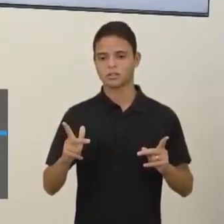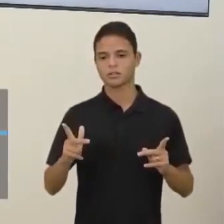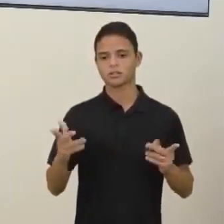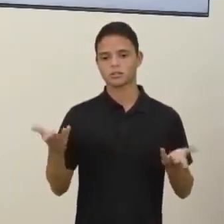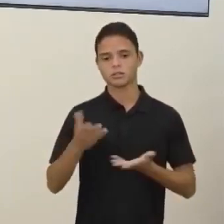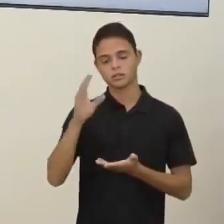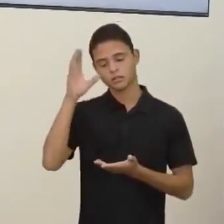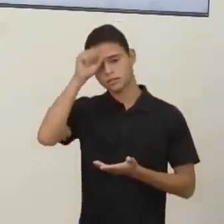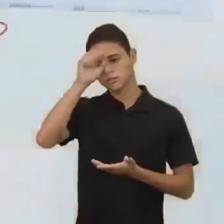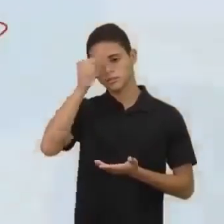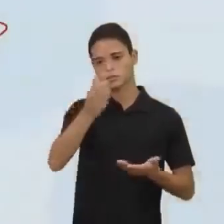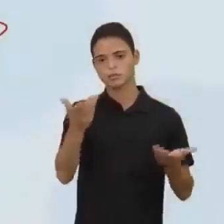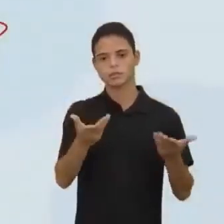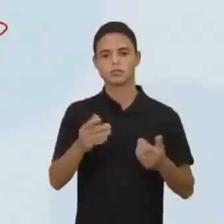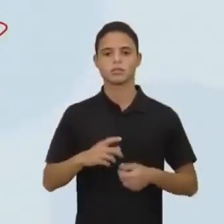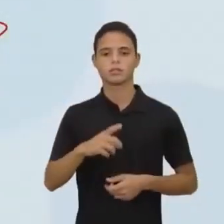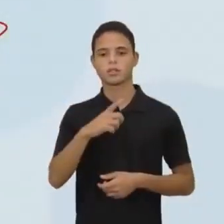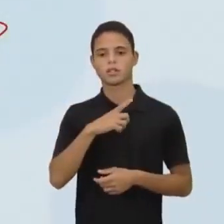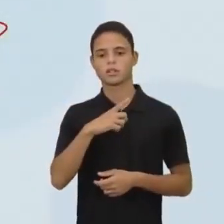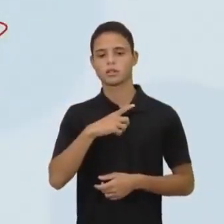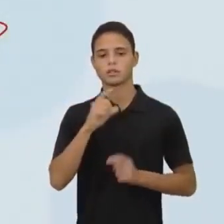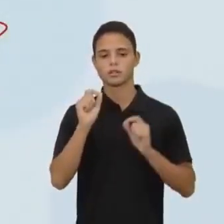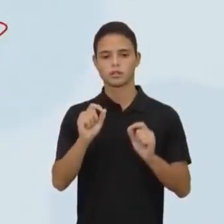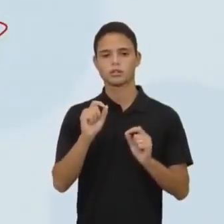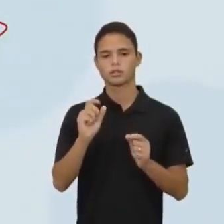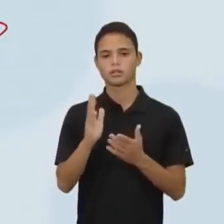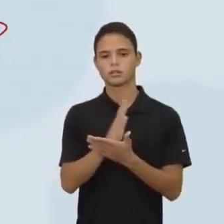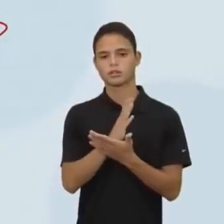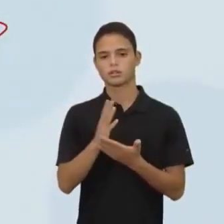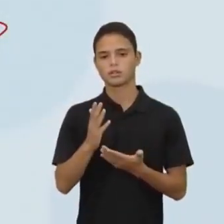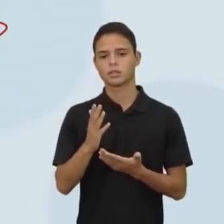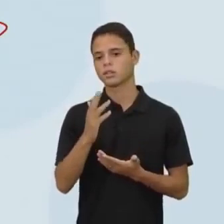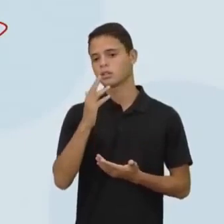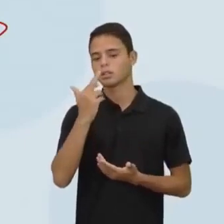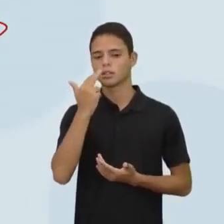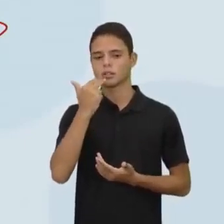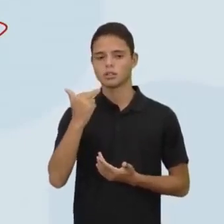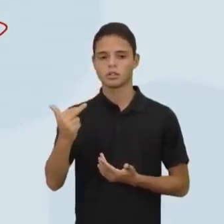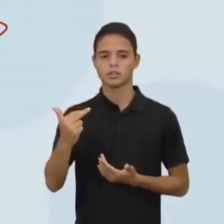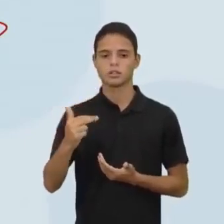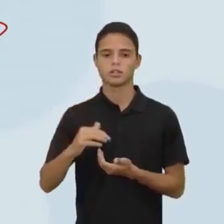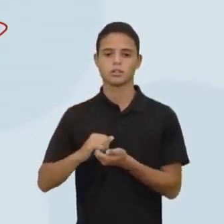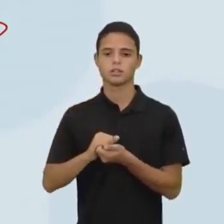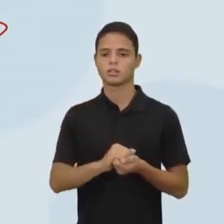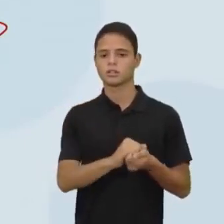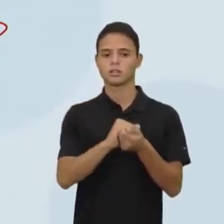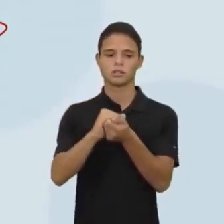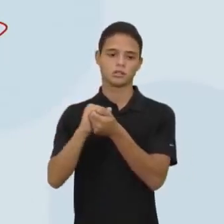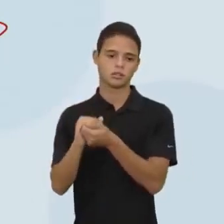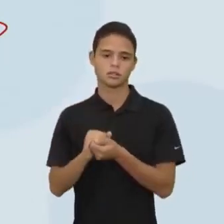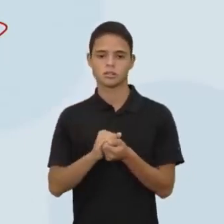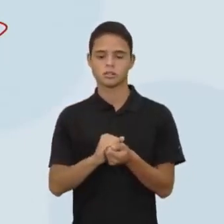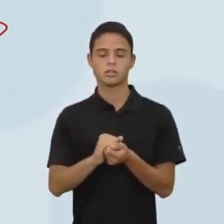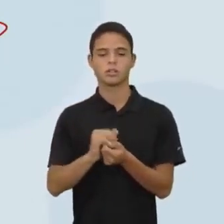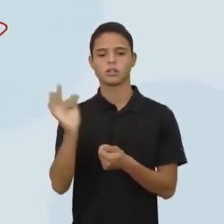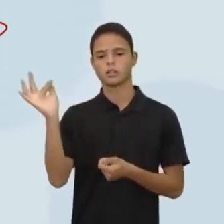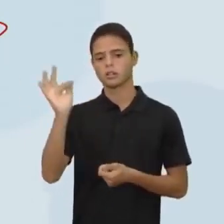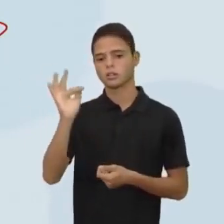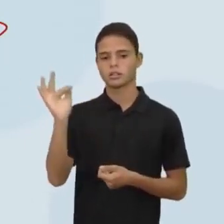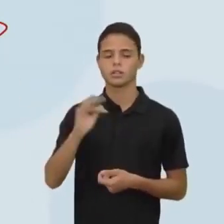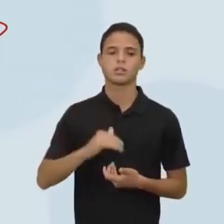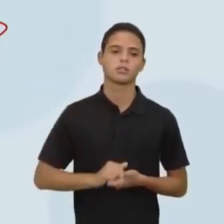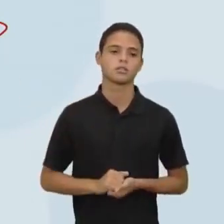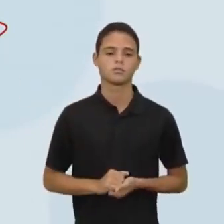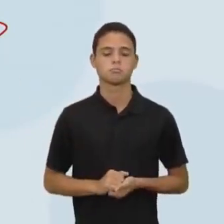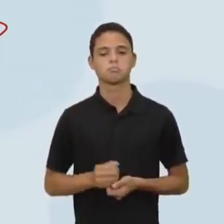vimos primeiramente. Aqui nós temos alguns cumprimentos em francês. Então,